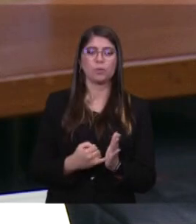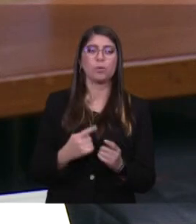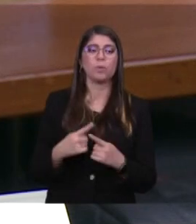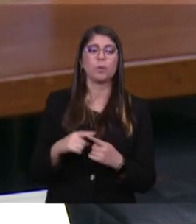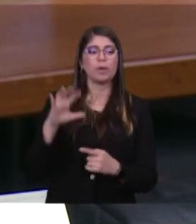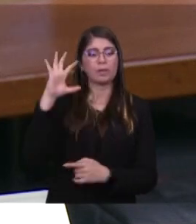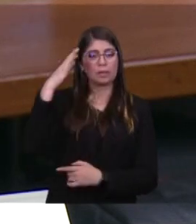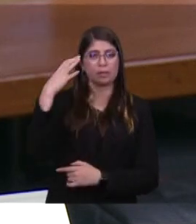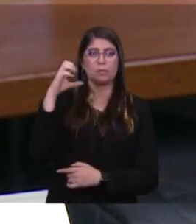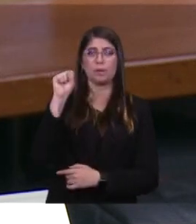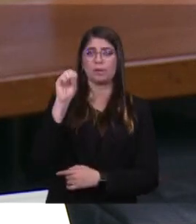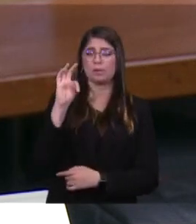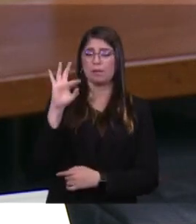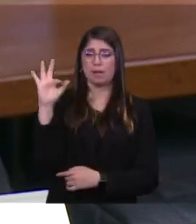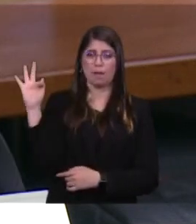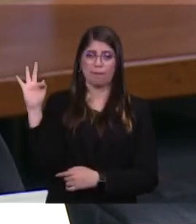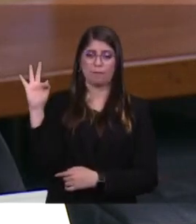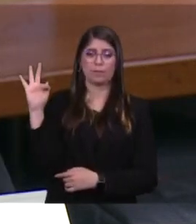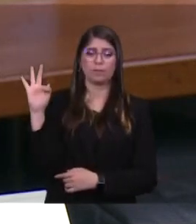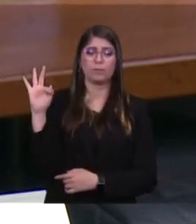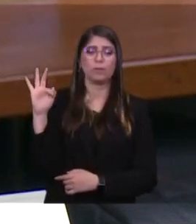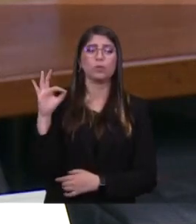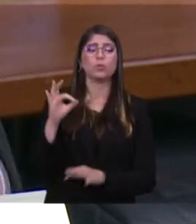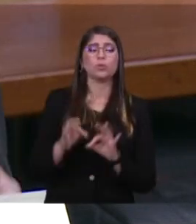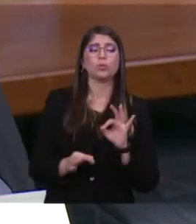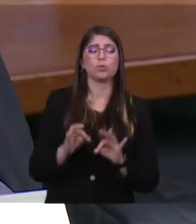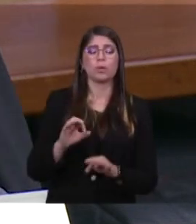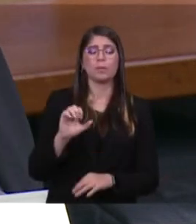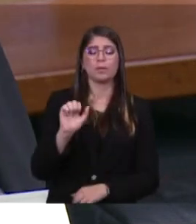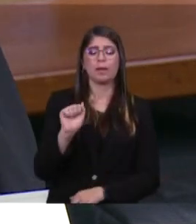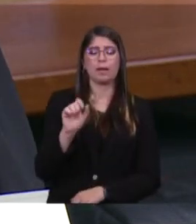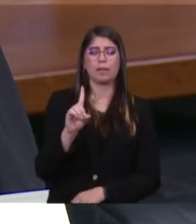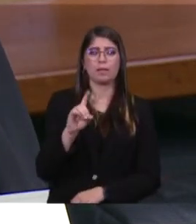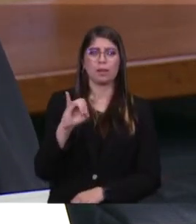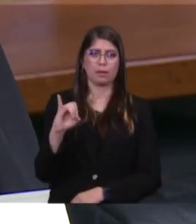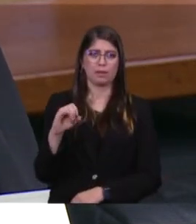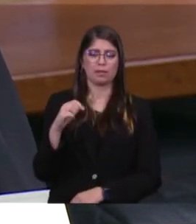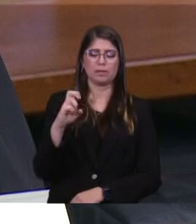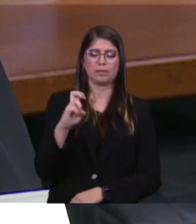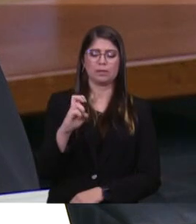decidido pelo Supremo Tribunal Federal no julgamento da ADI